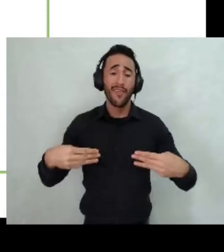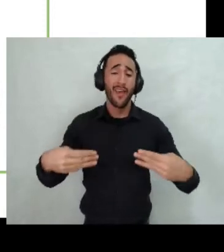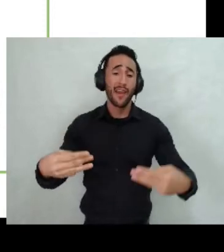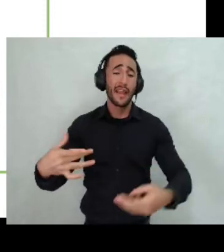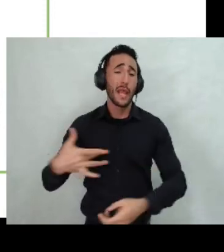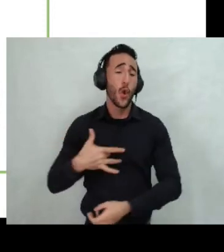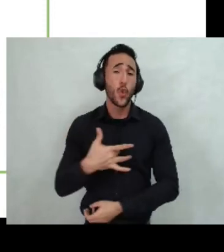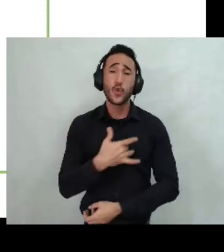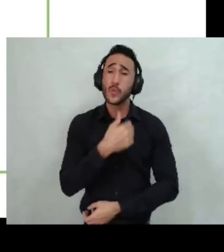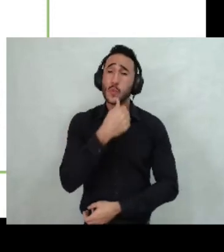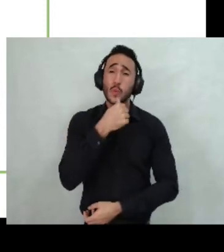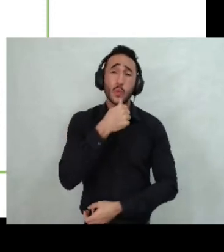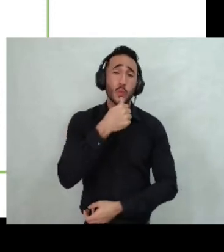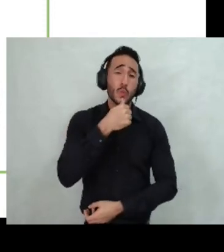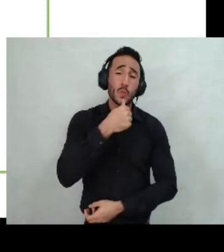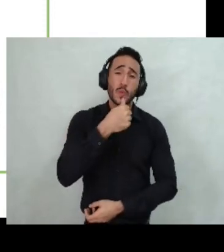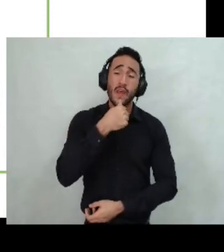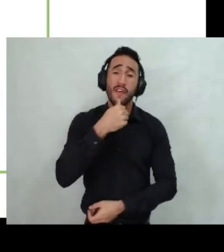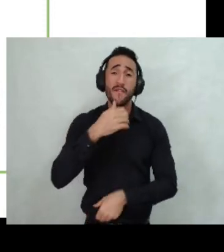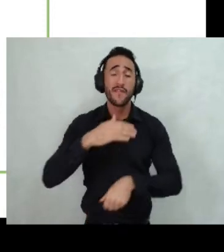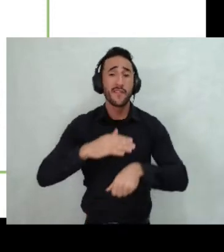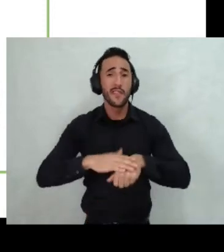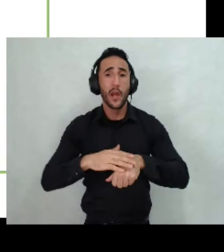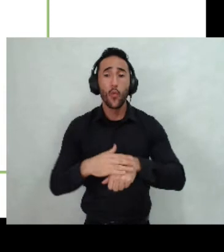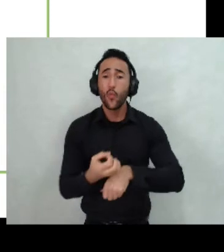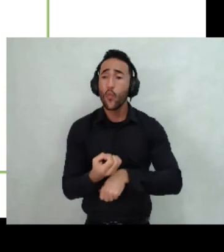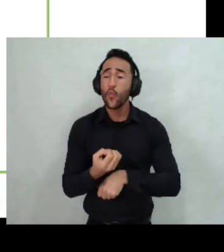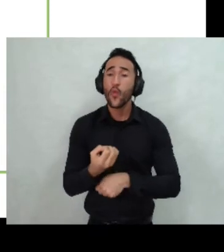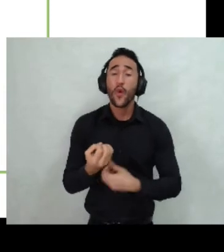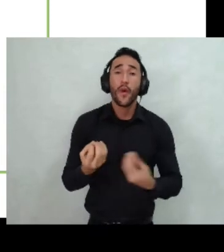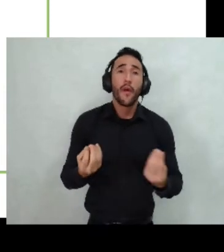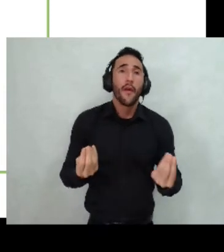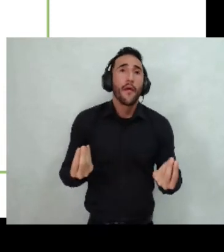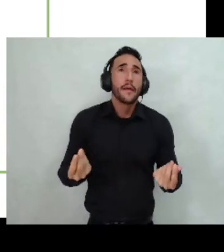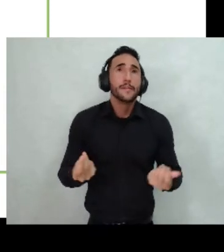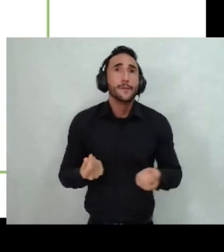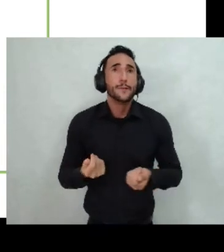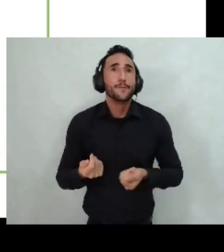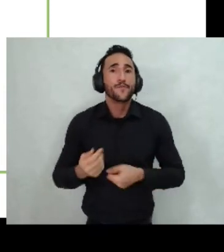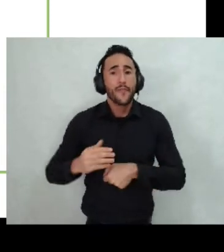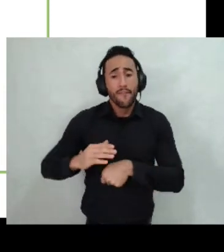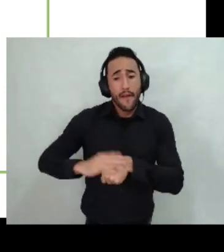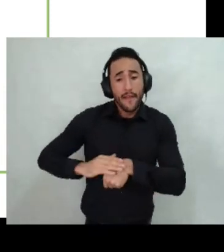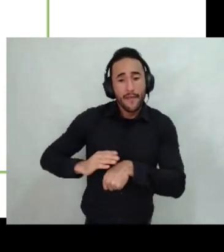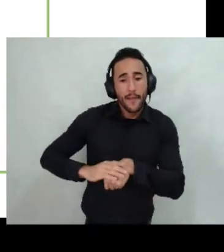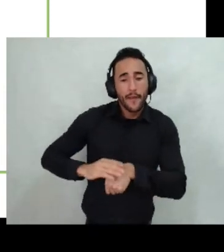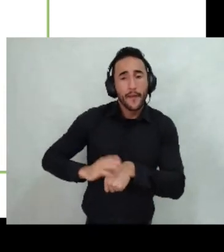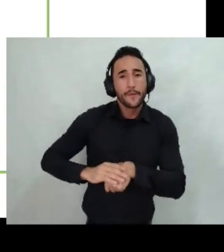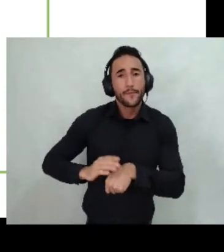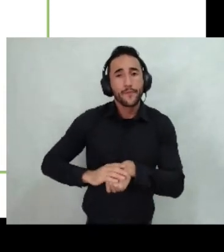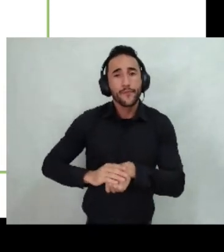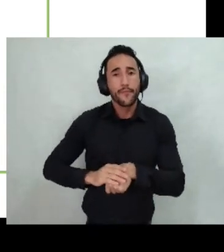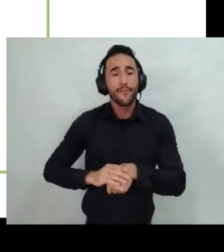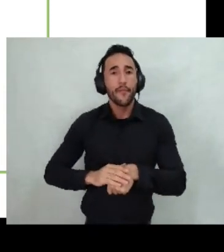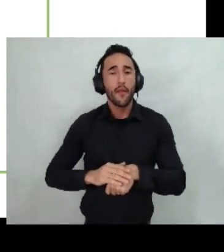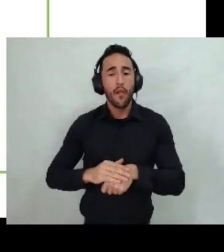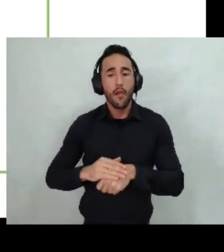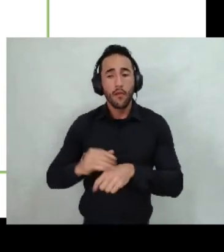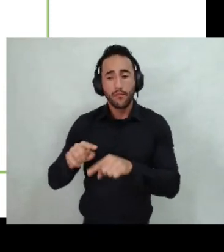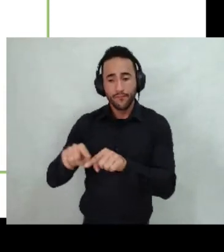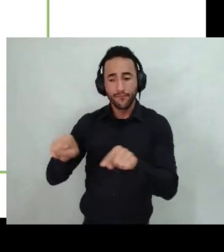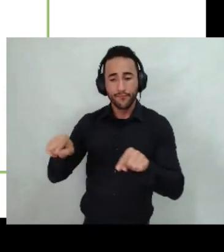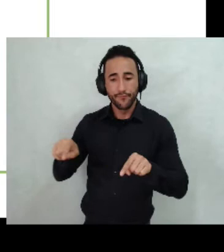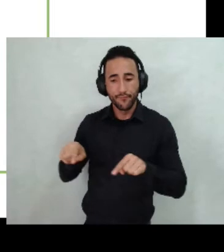providenciou a capacidade de provimento da rede de laboratórios de saúde pública, os